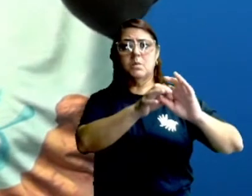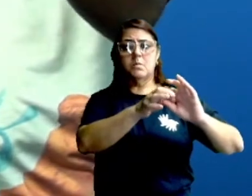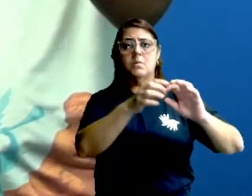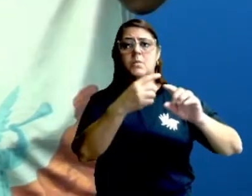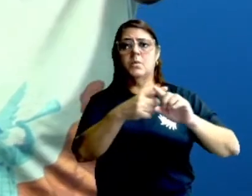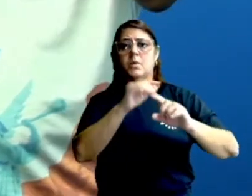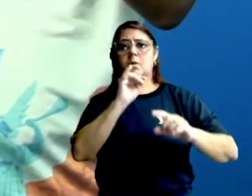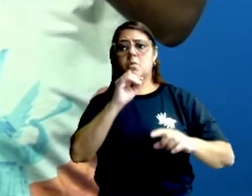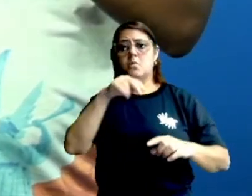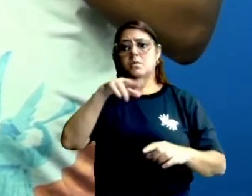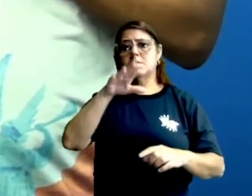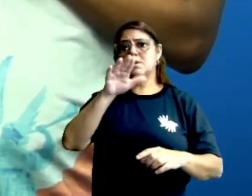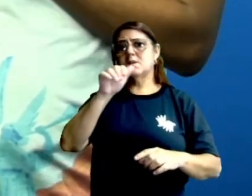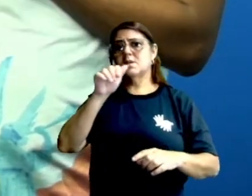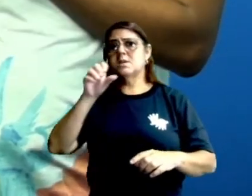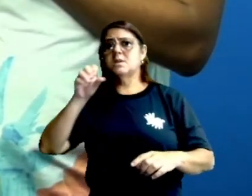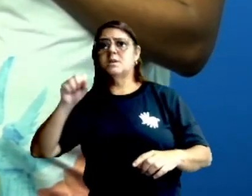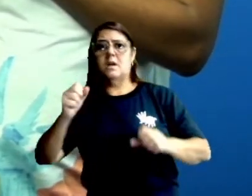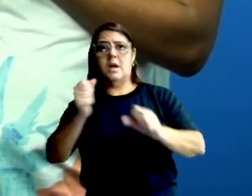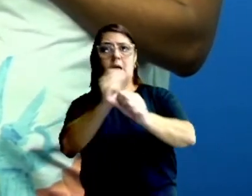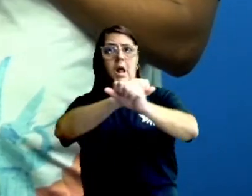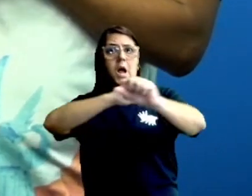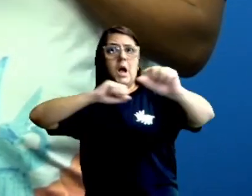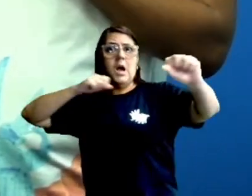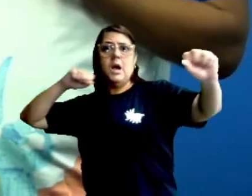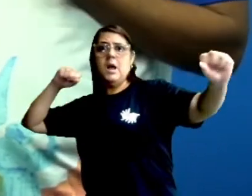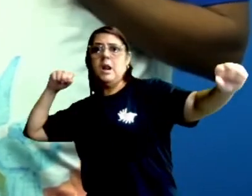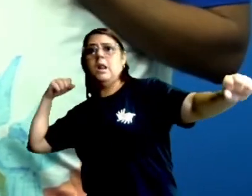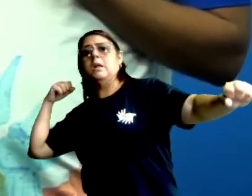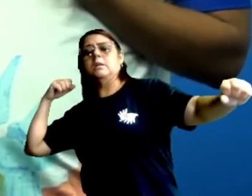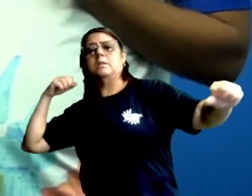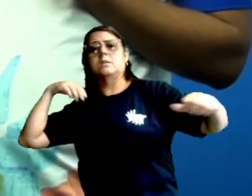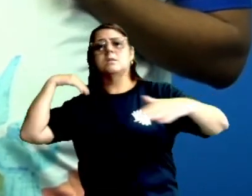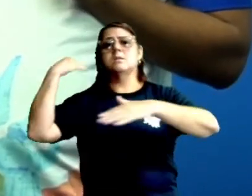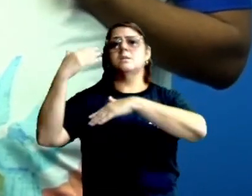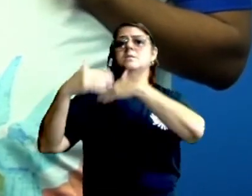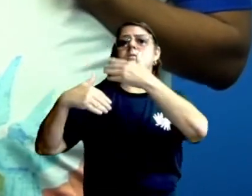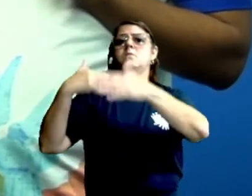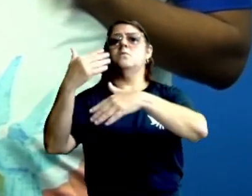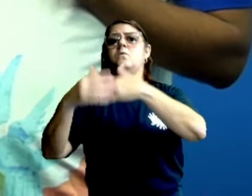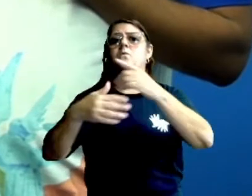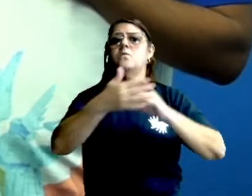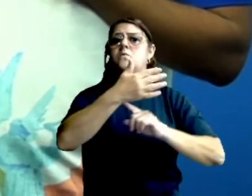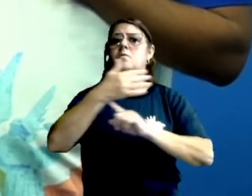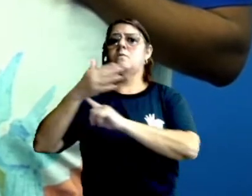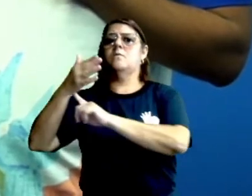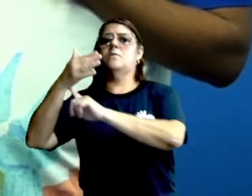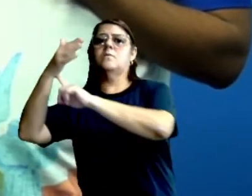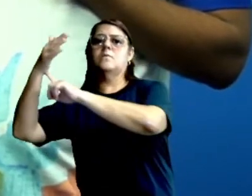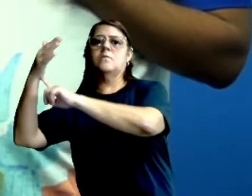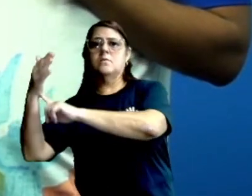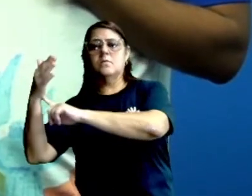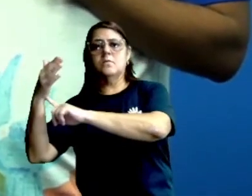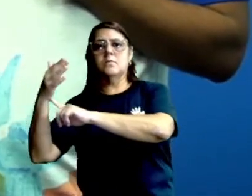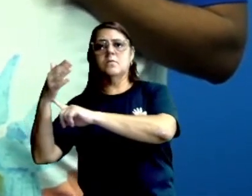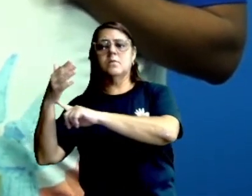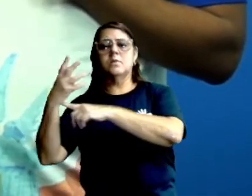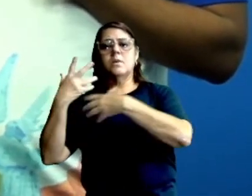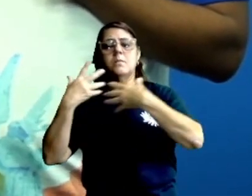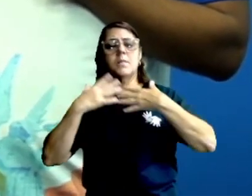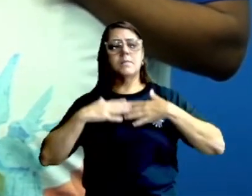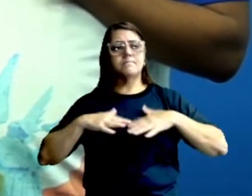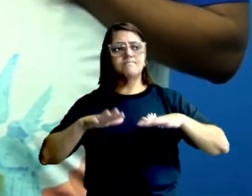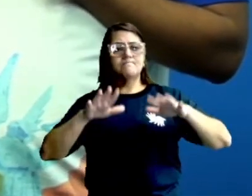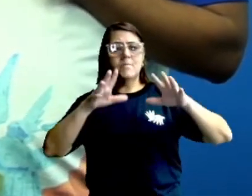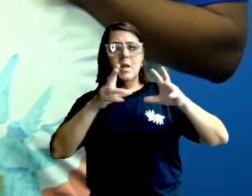grande, né? Então isso aí fazia parte de um processo de urbanização. E eles desenvolveram tecnologias para poder acomodar